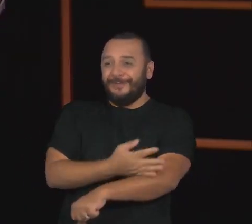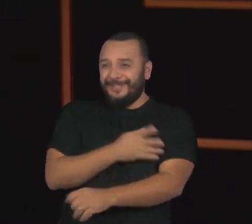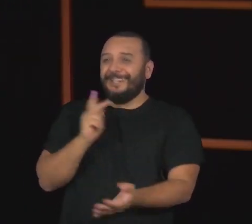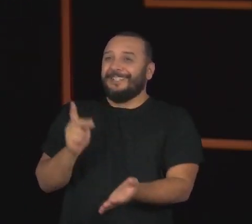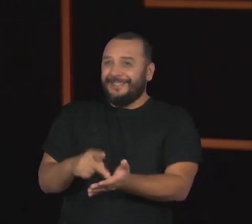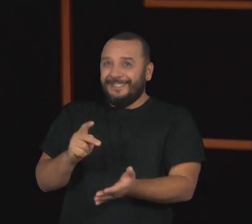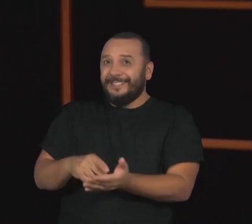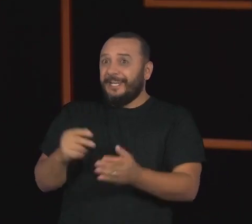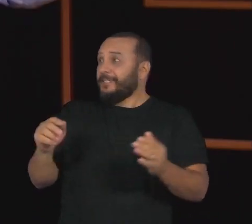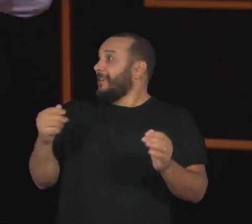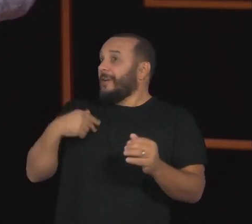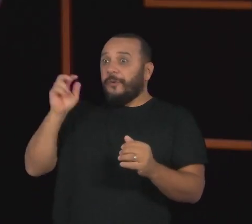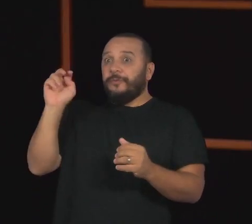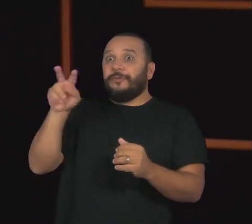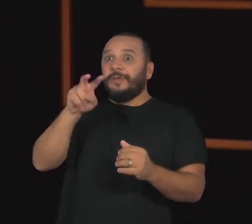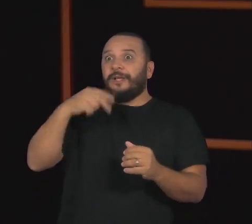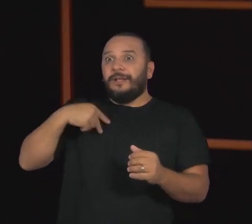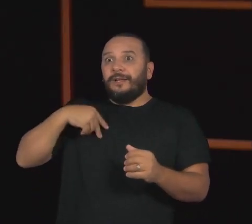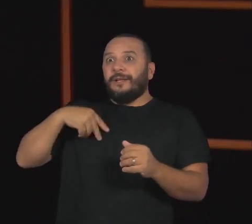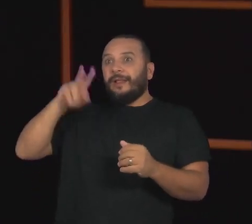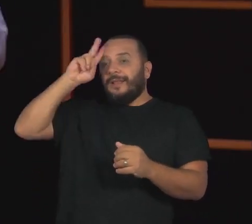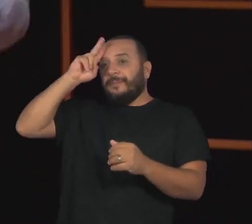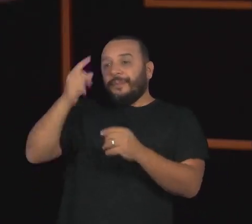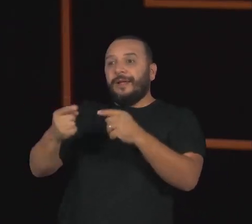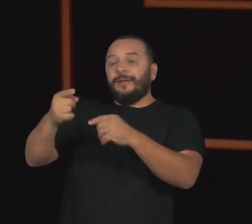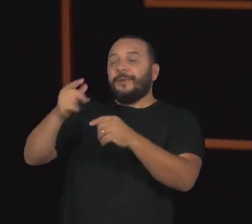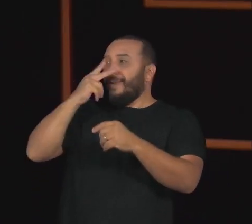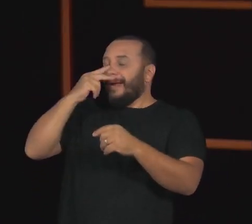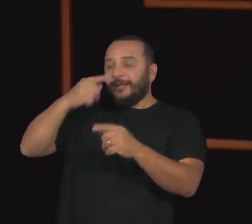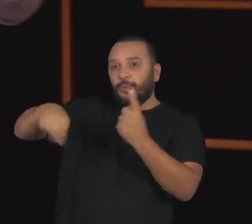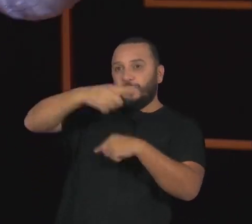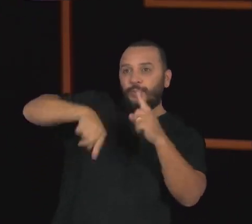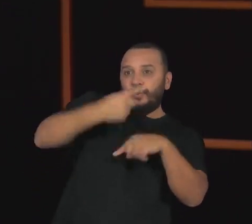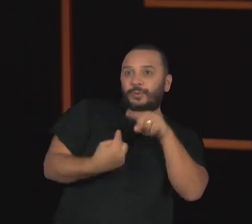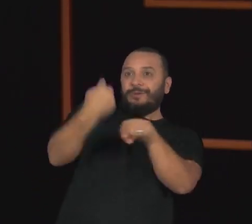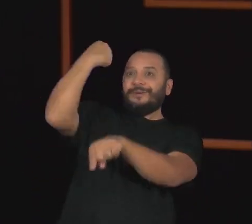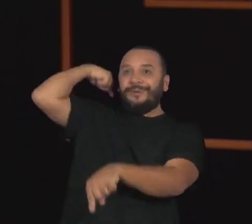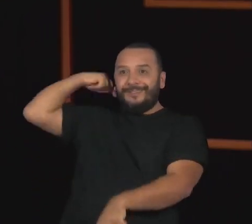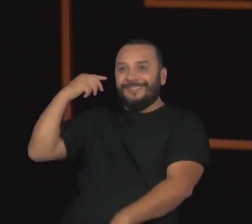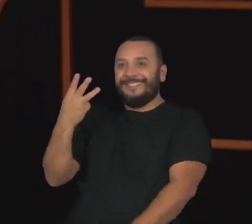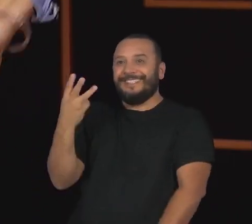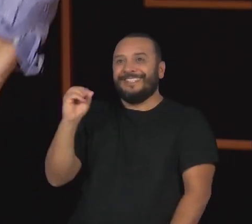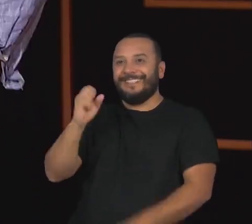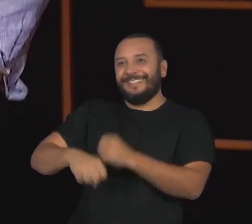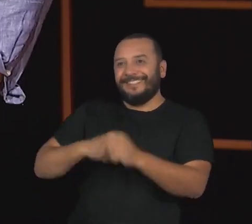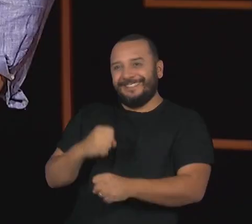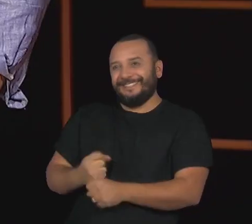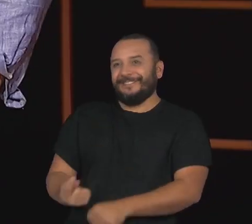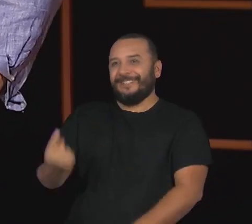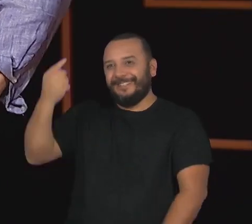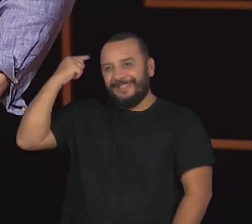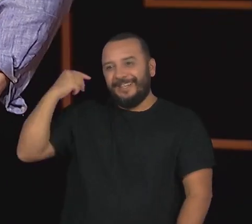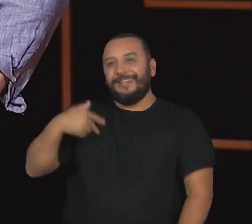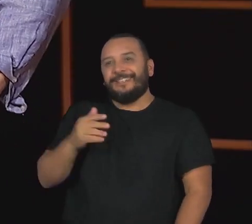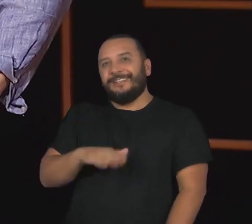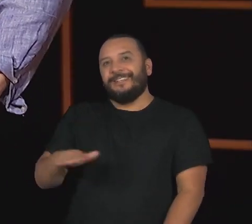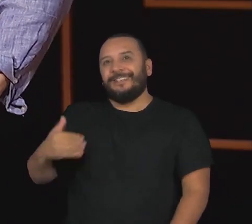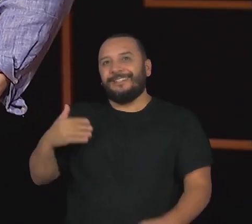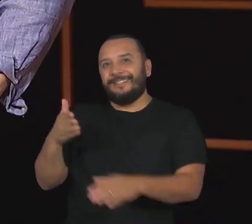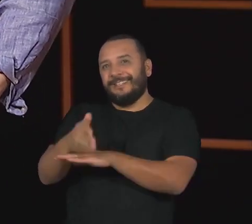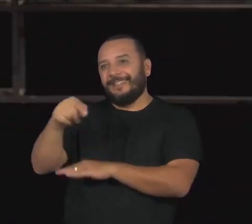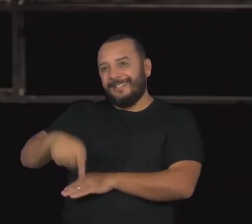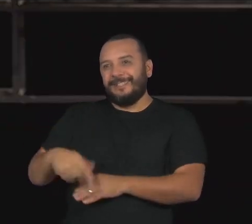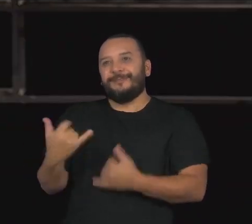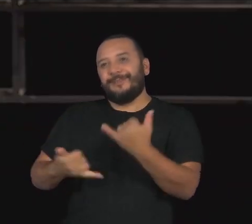repente, 30 anos atrás, uma criança entrando aqui, brincando aqui nesses estúdios, é emocionante.